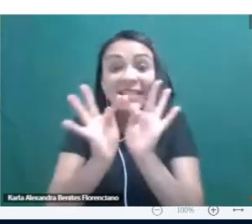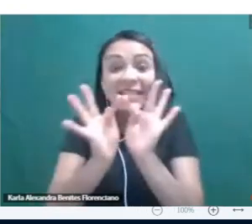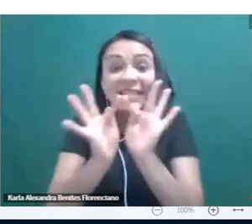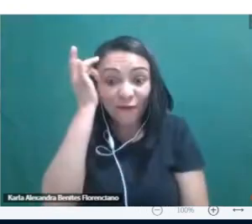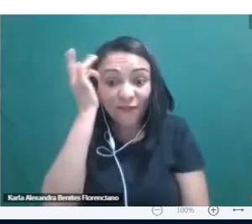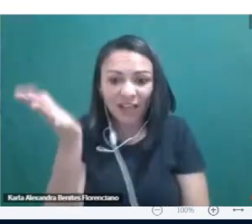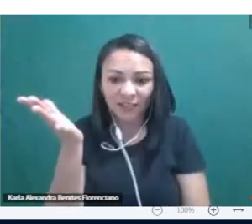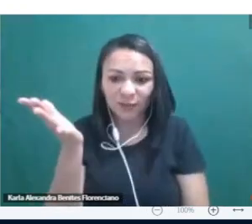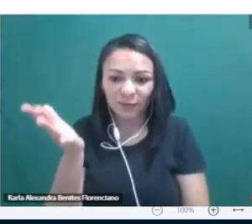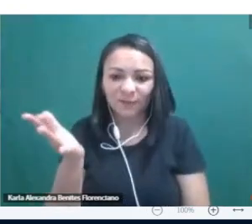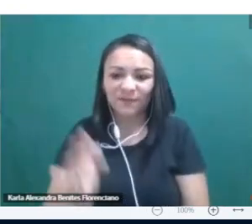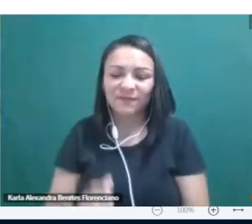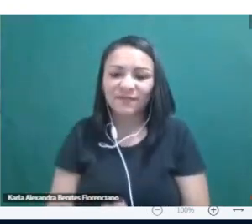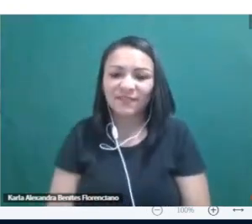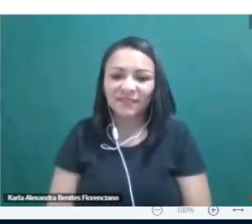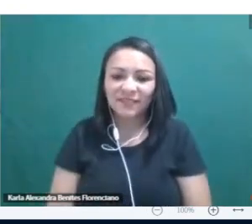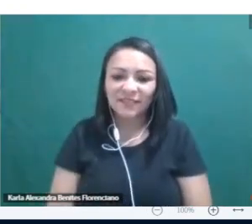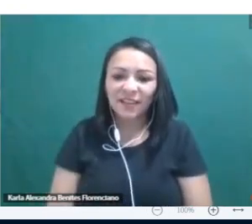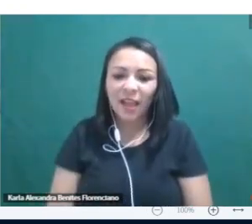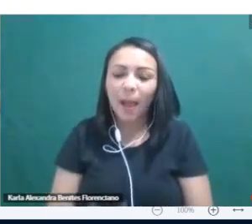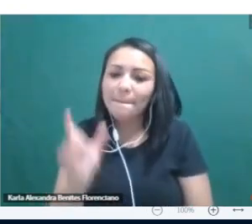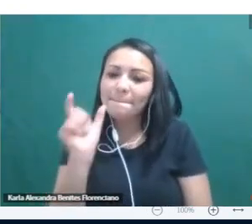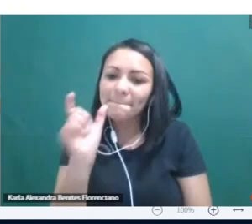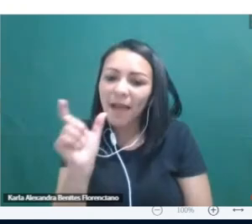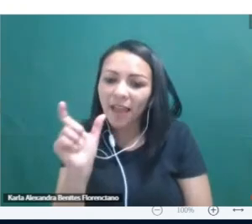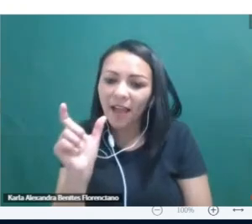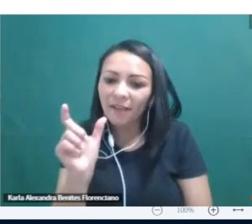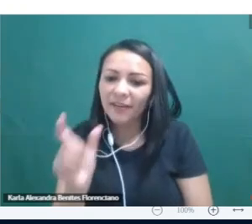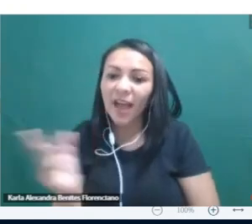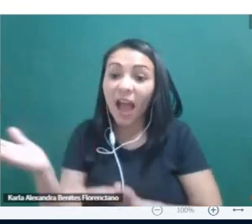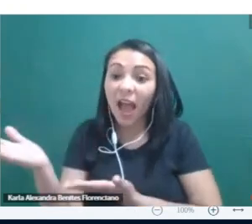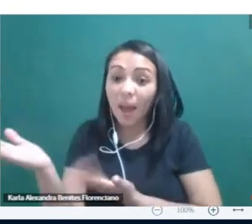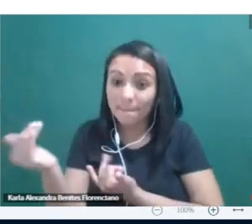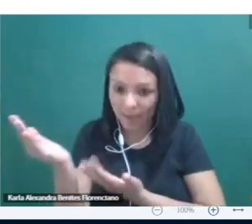O bom rapaz é.